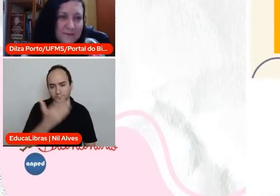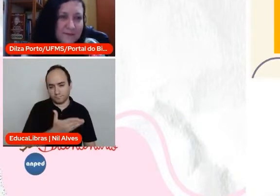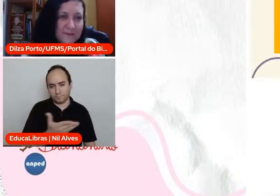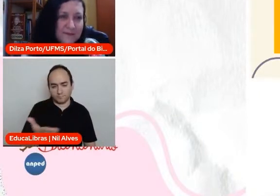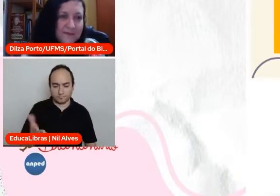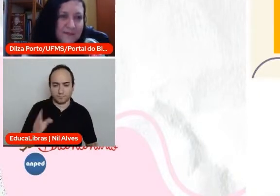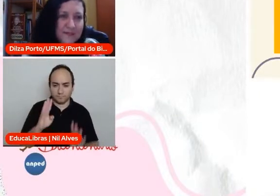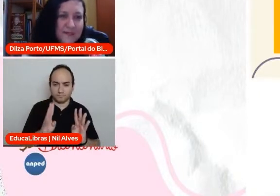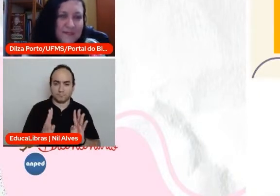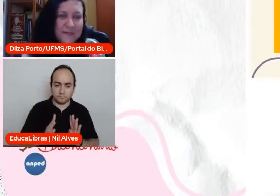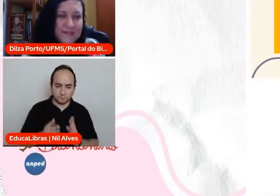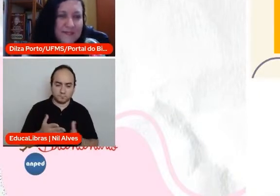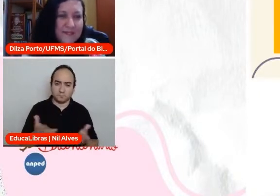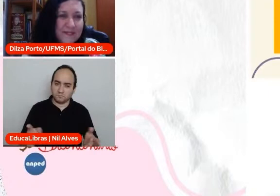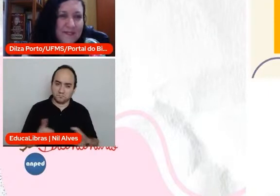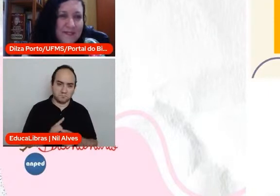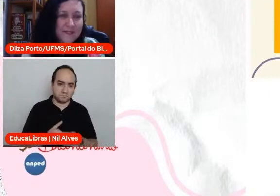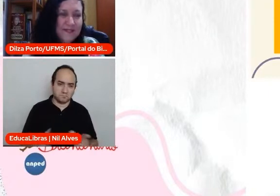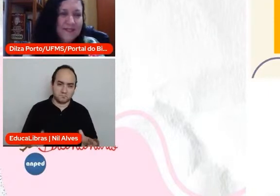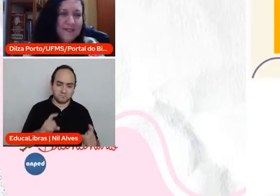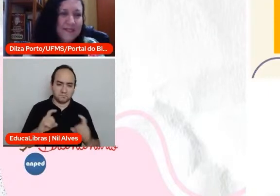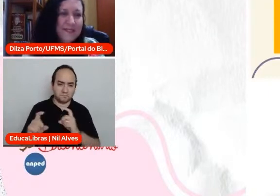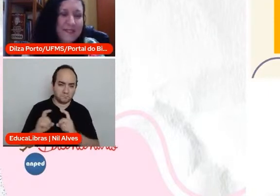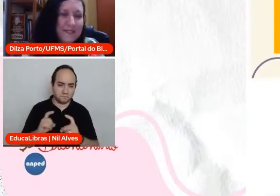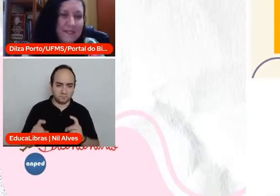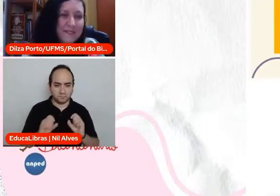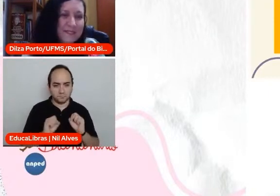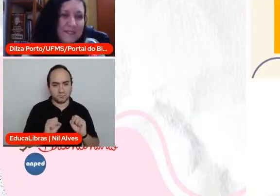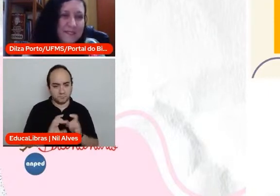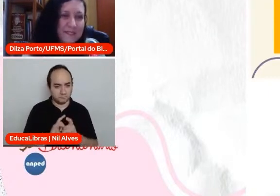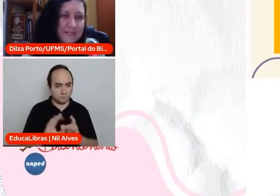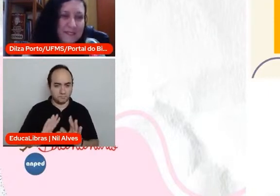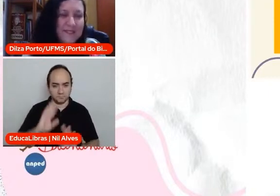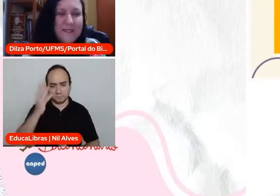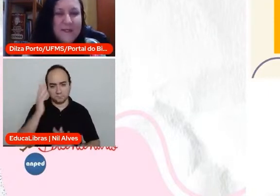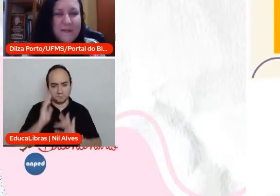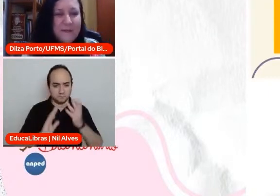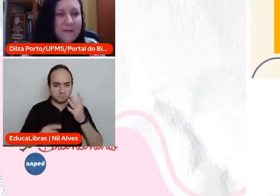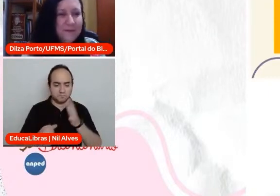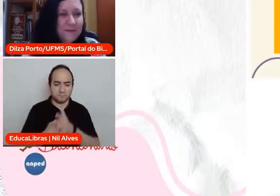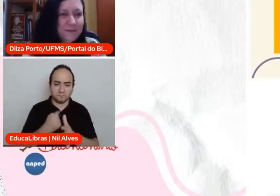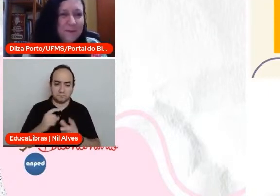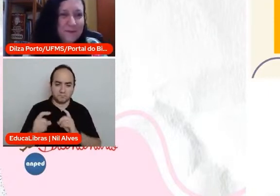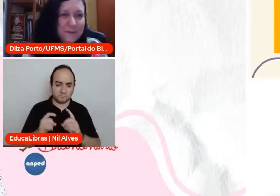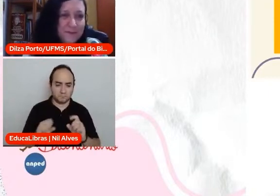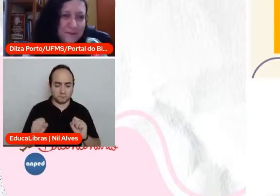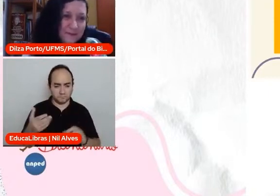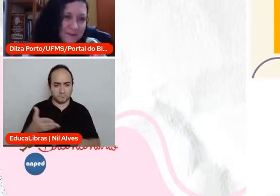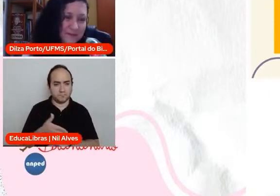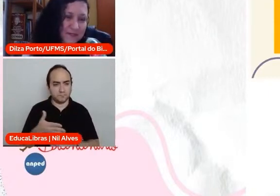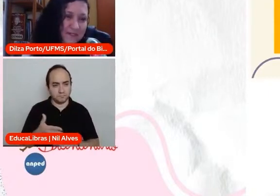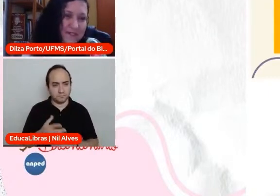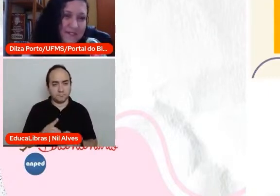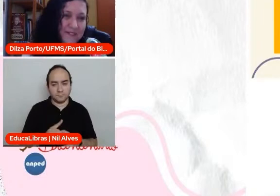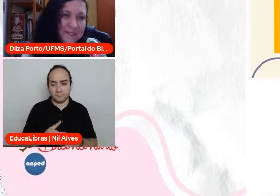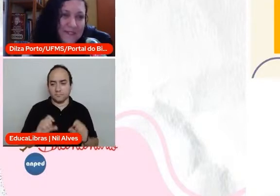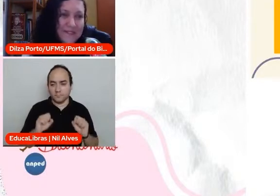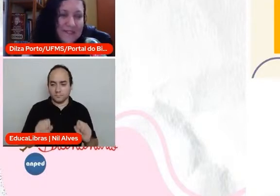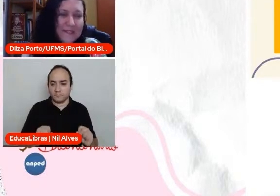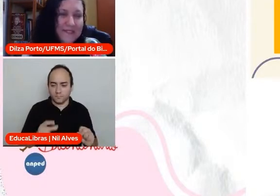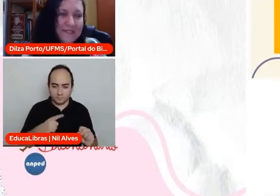atenção e estamos abertos para eventuais perguntas, discussões, participações e também